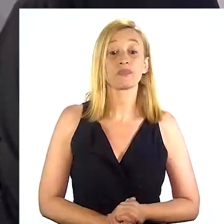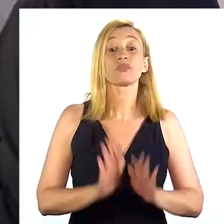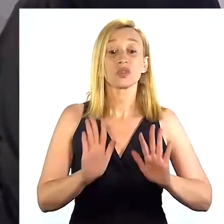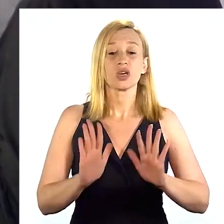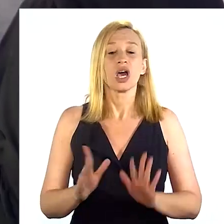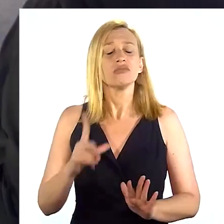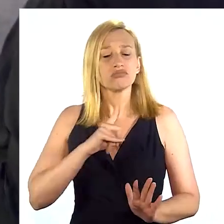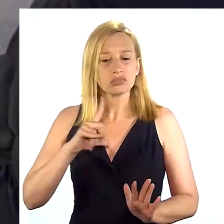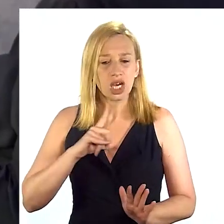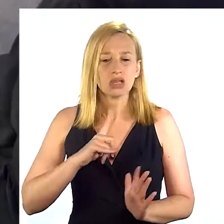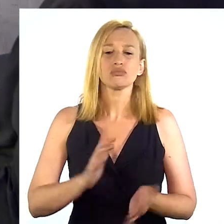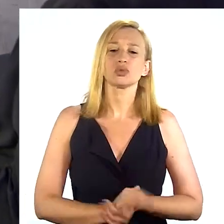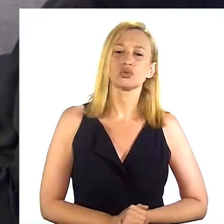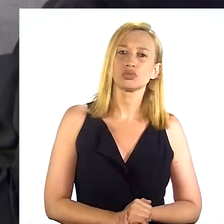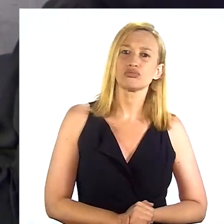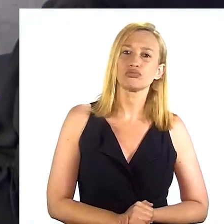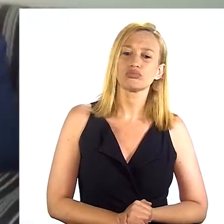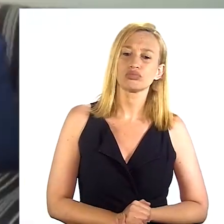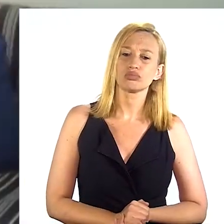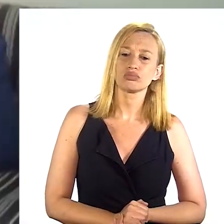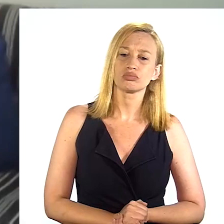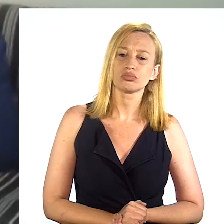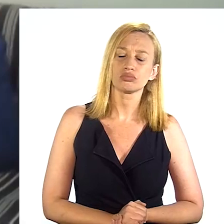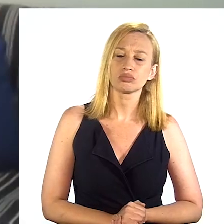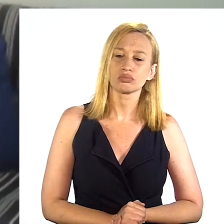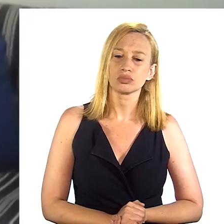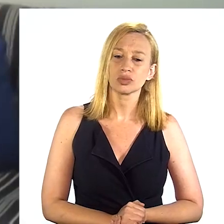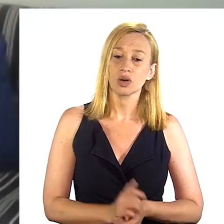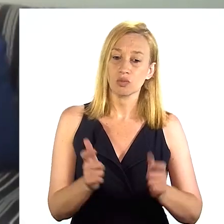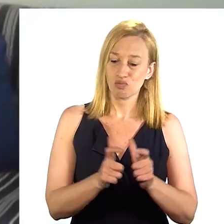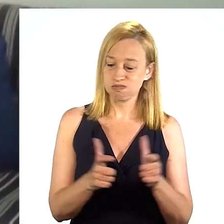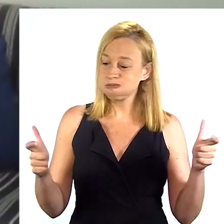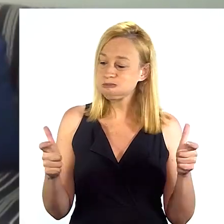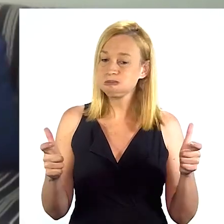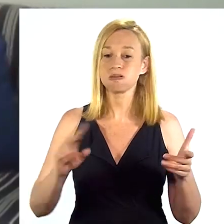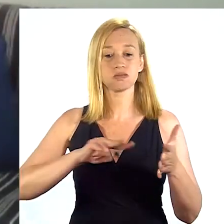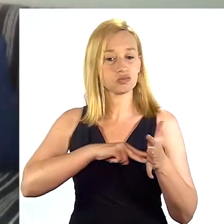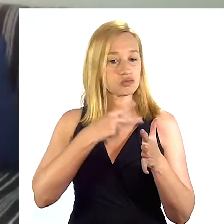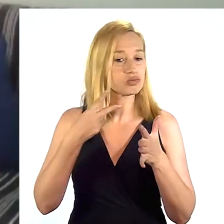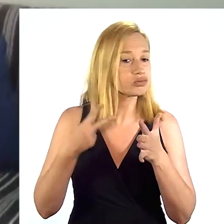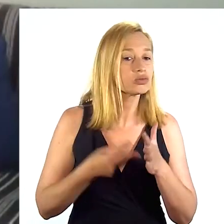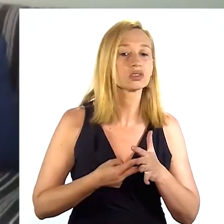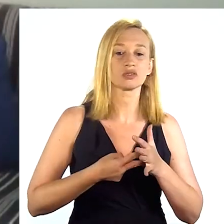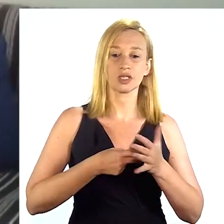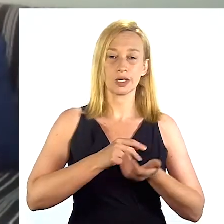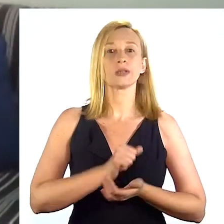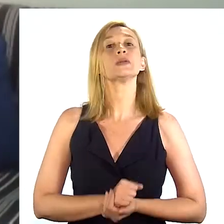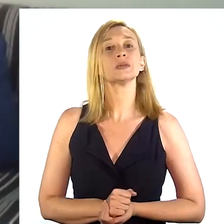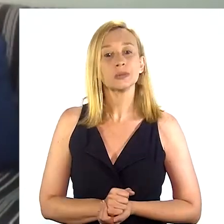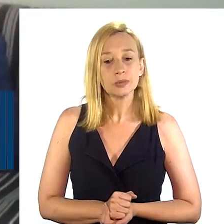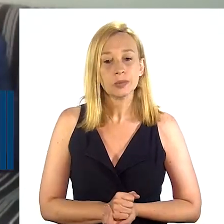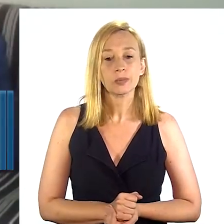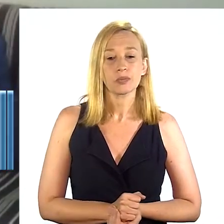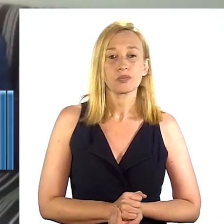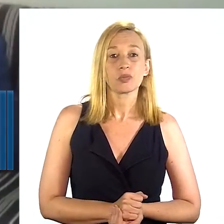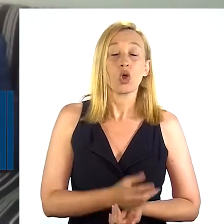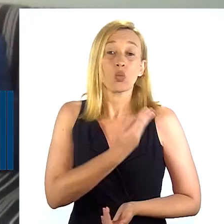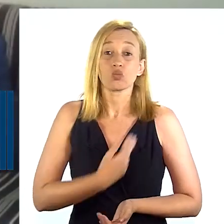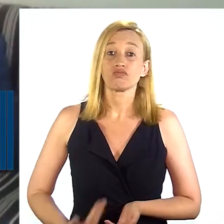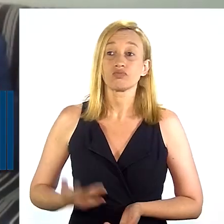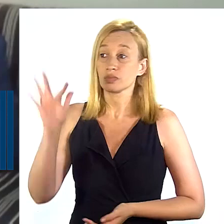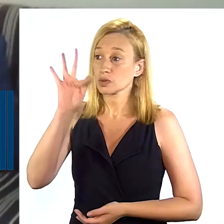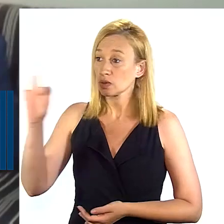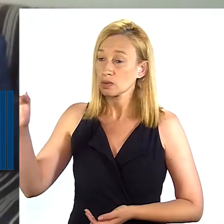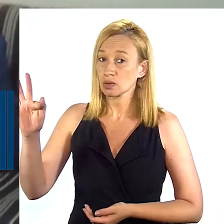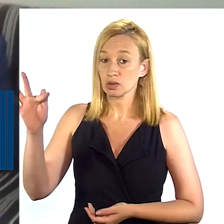Olha, nós temos uma coisa de tamanho imenso, significativo.